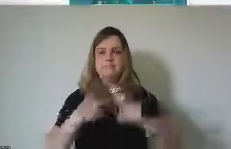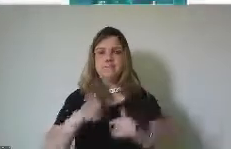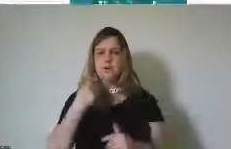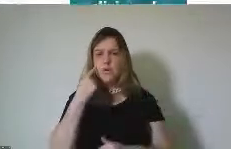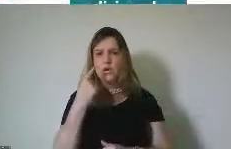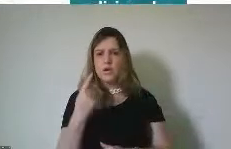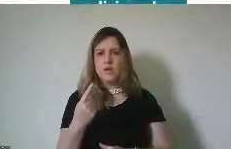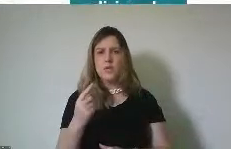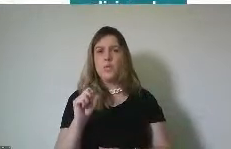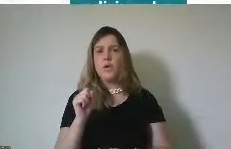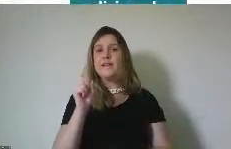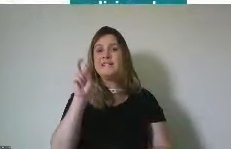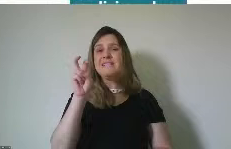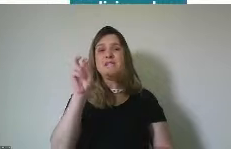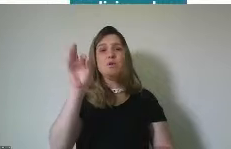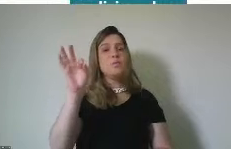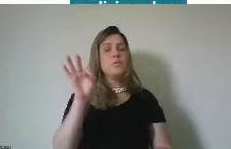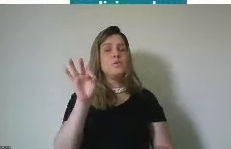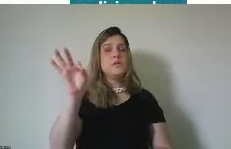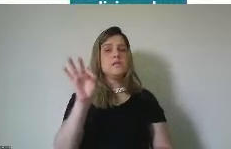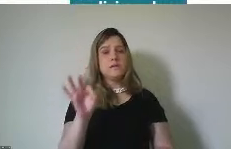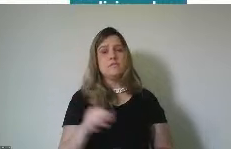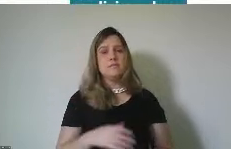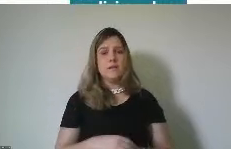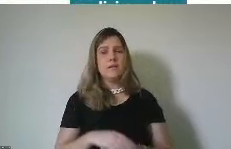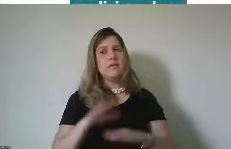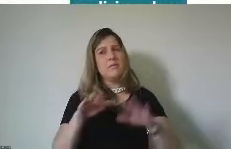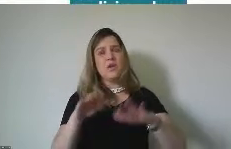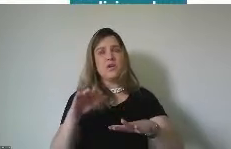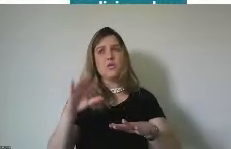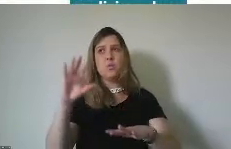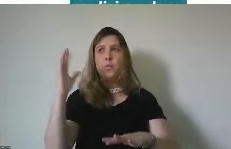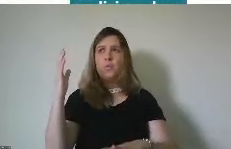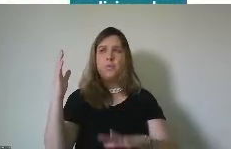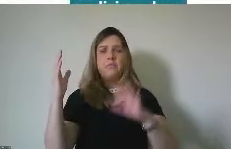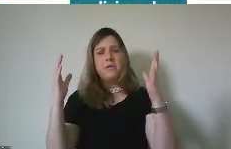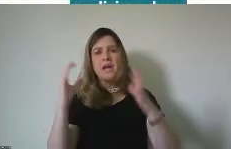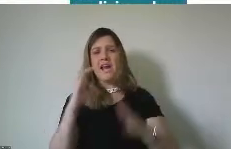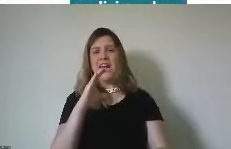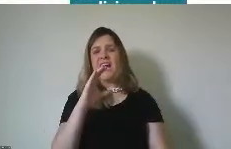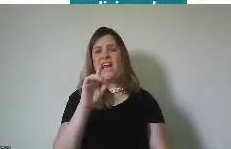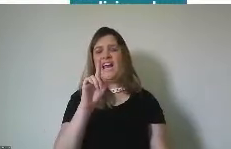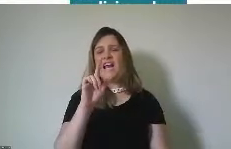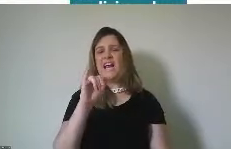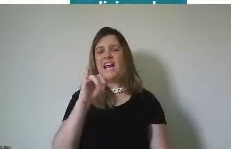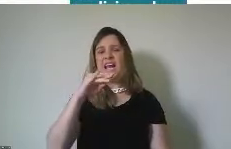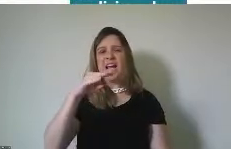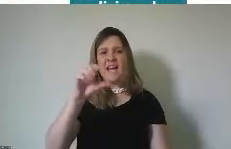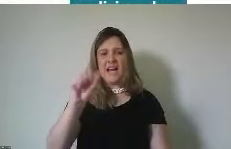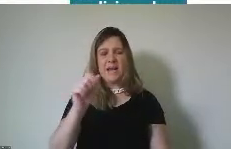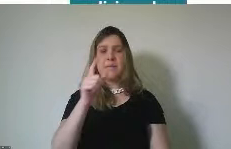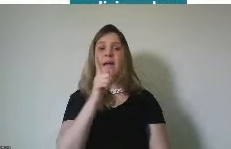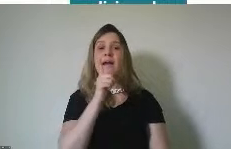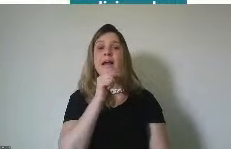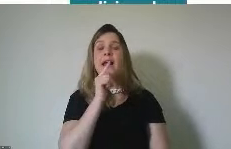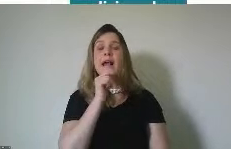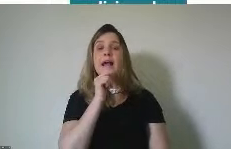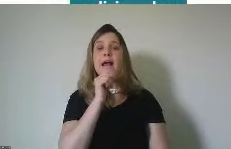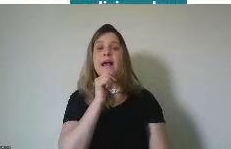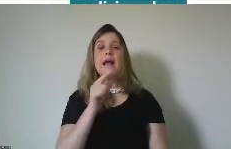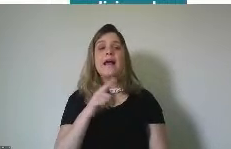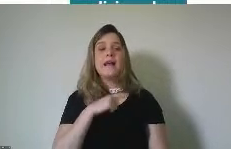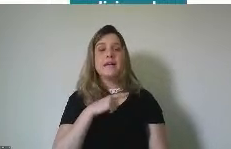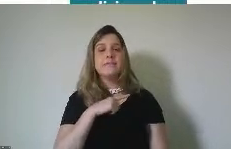85% dependente do clima essa dependência vem do da água e do vento também um pouquinho da